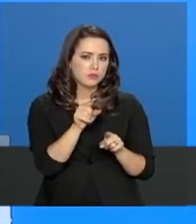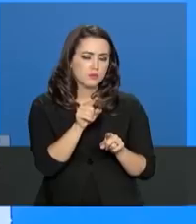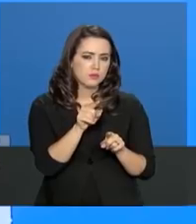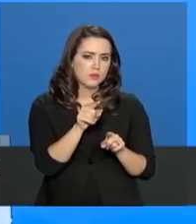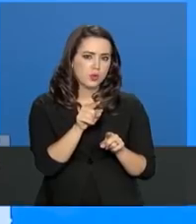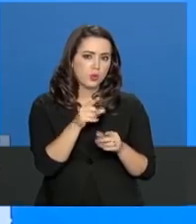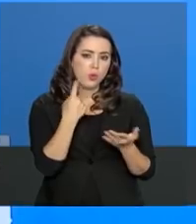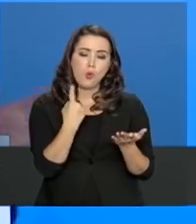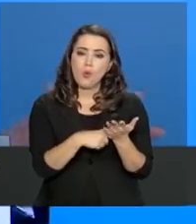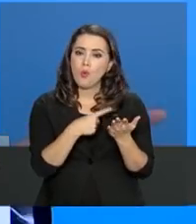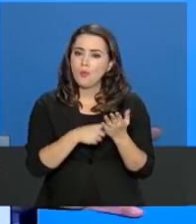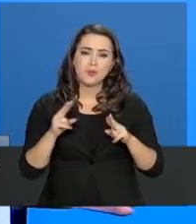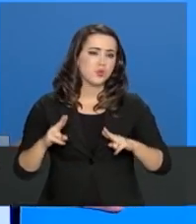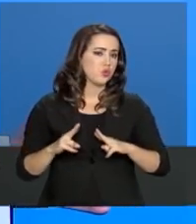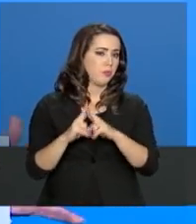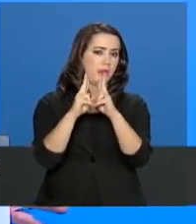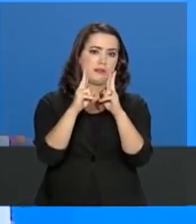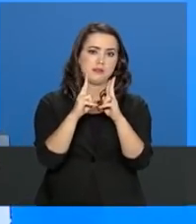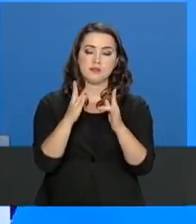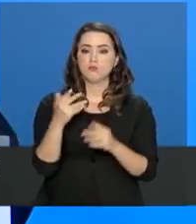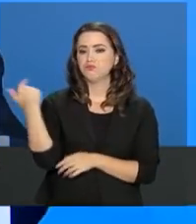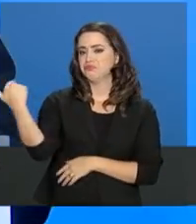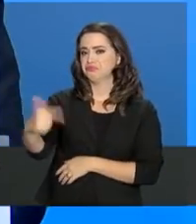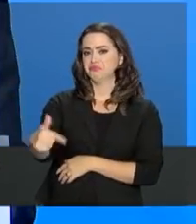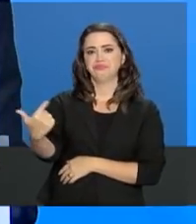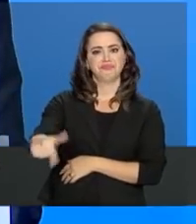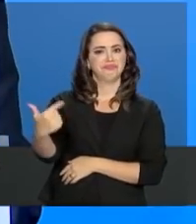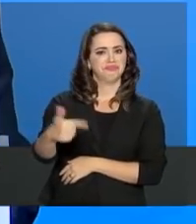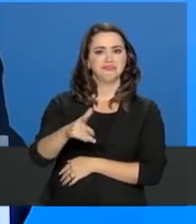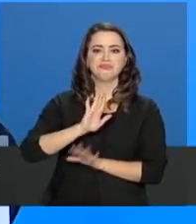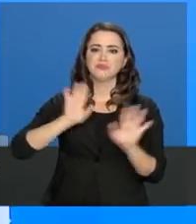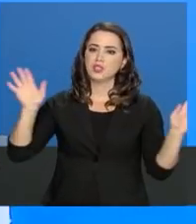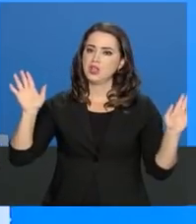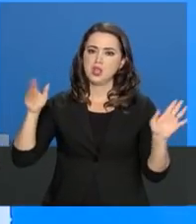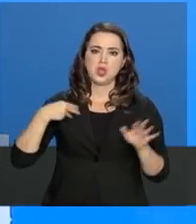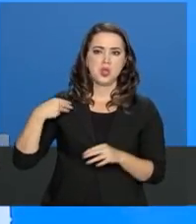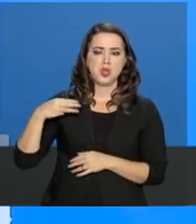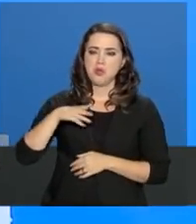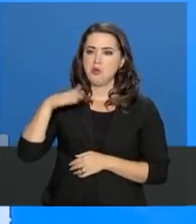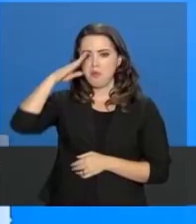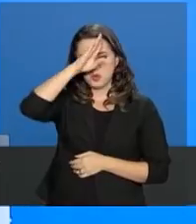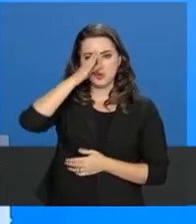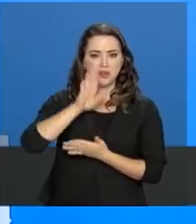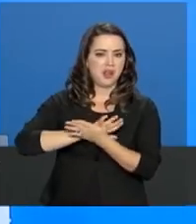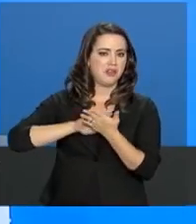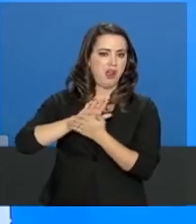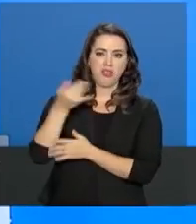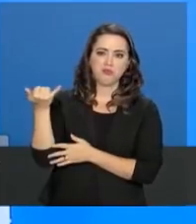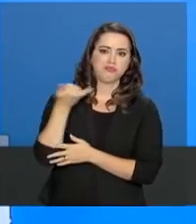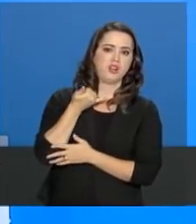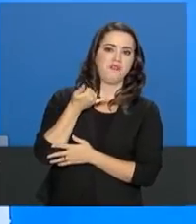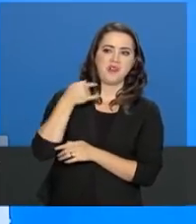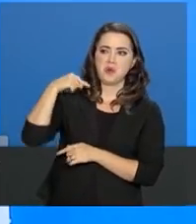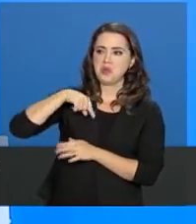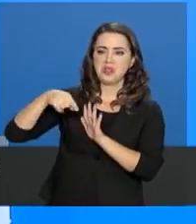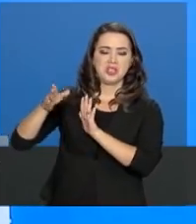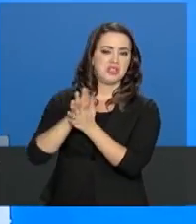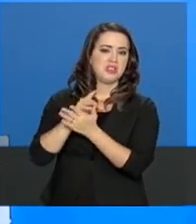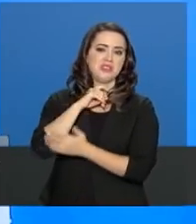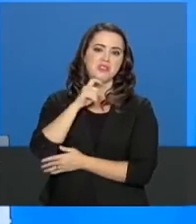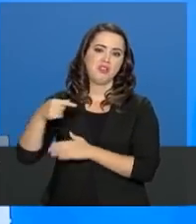e não move não houve congestionamento nem eu recebi do presidente bolsonaro nenhuma mensagem e nem aqui se questionou